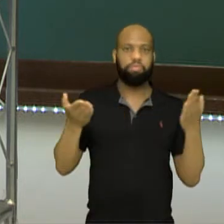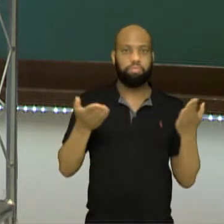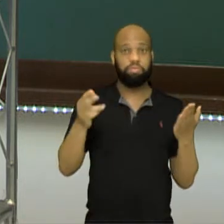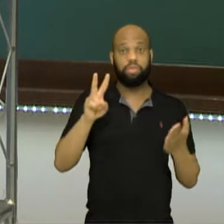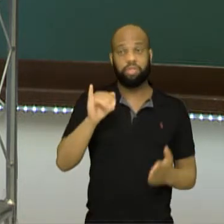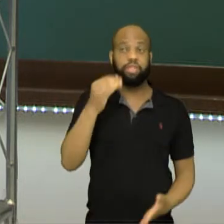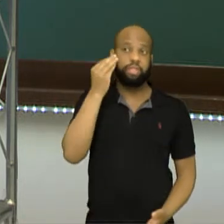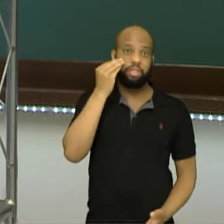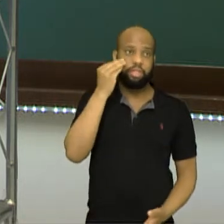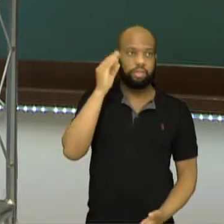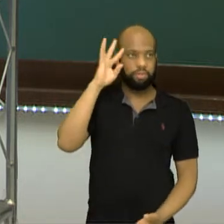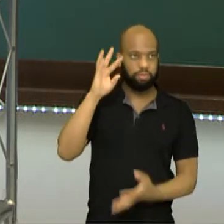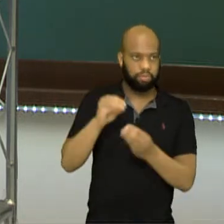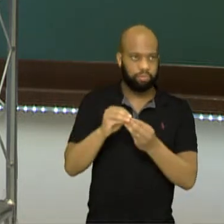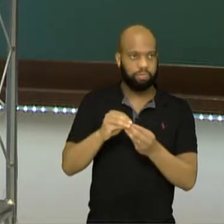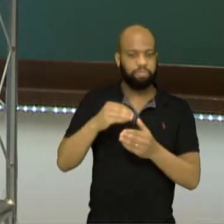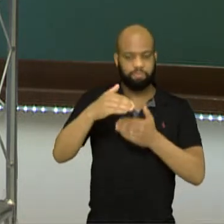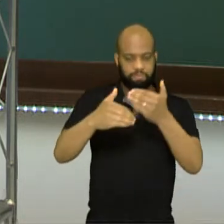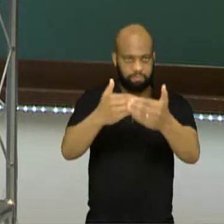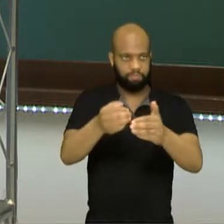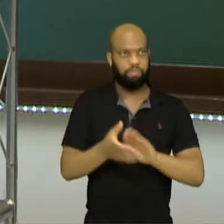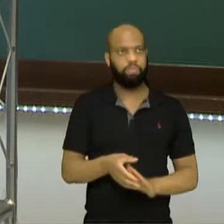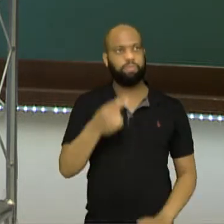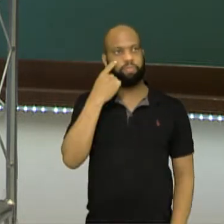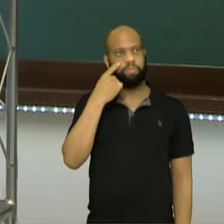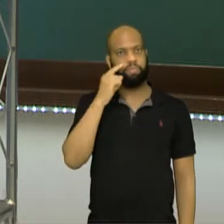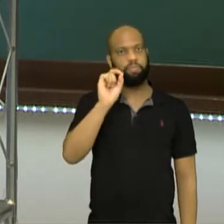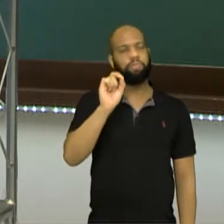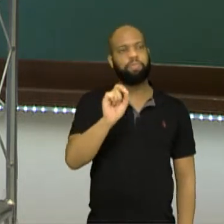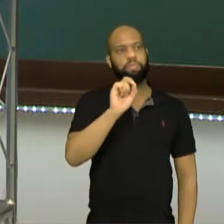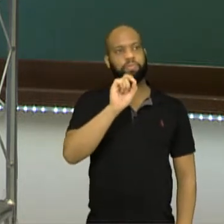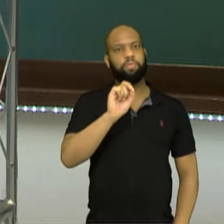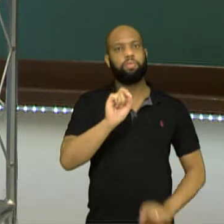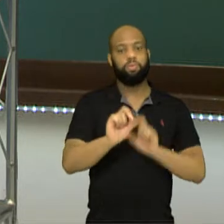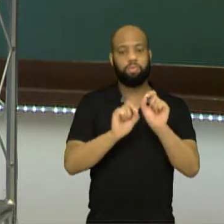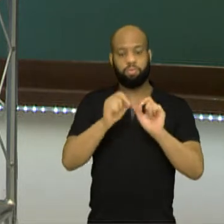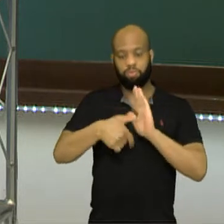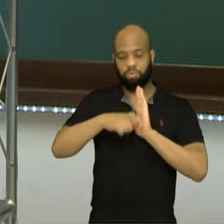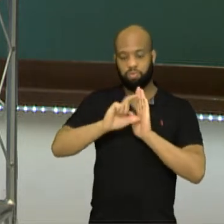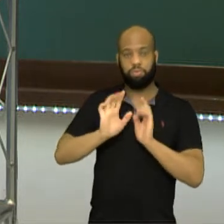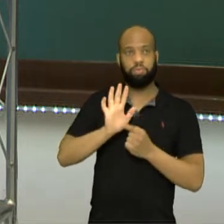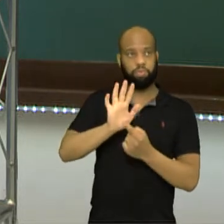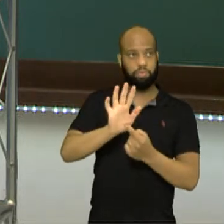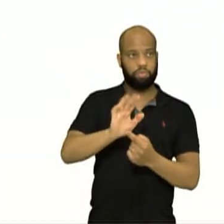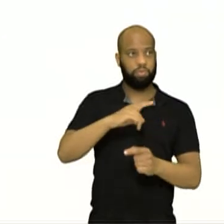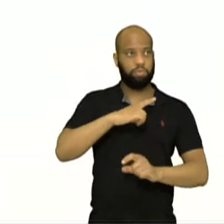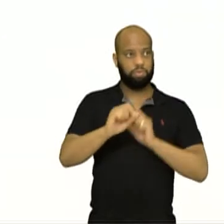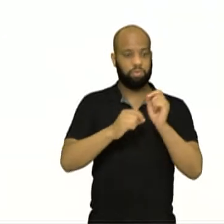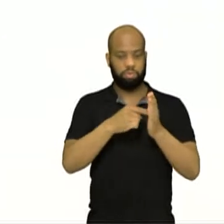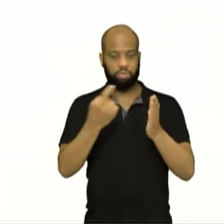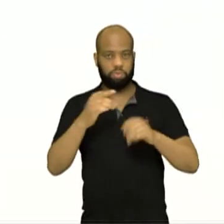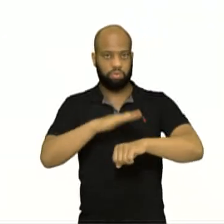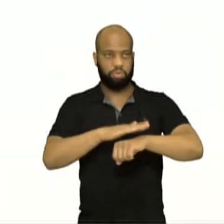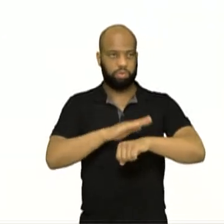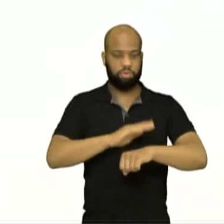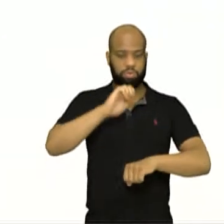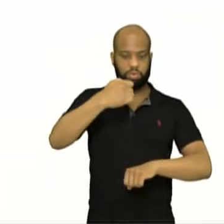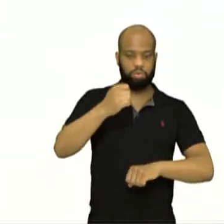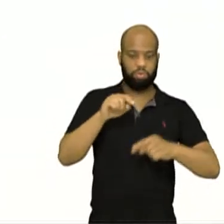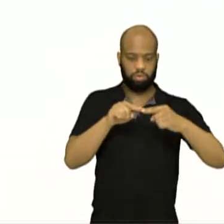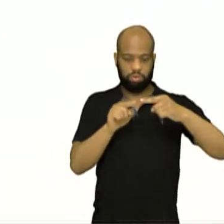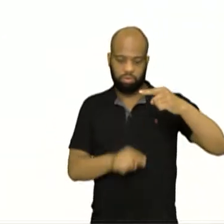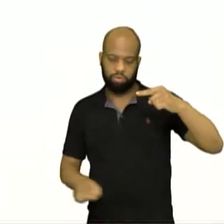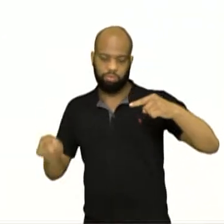tentar entender isso agora, passo a passo? Então, basicamente, né, aquilo que eu tinha mostrado ali naquele primeiro momento sobre aquele ciclo